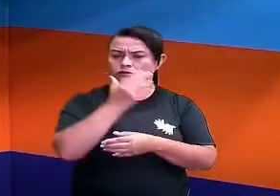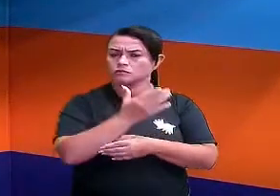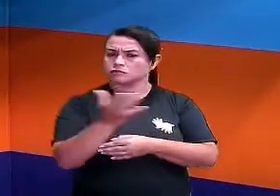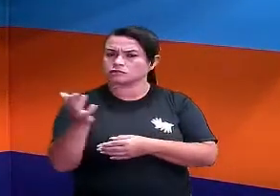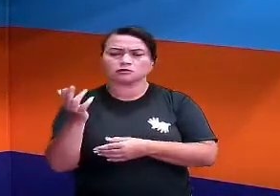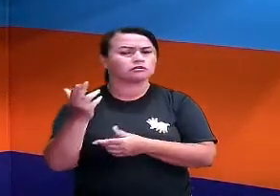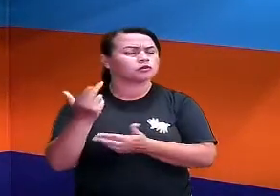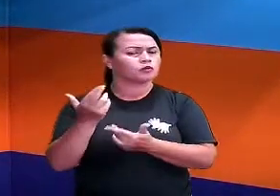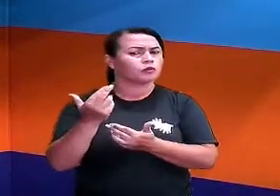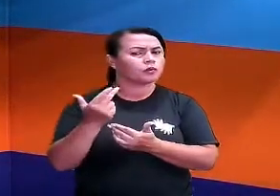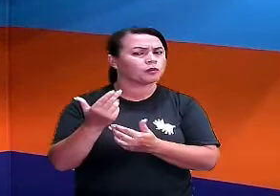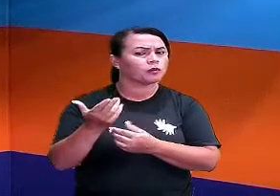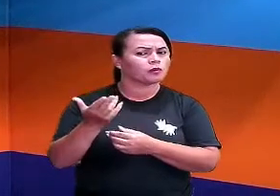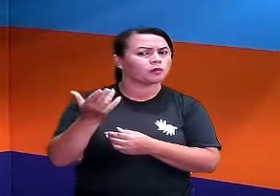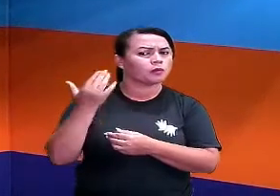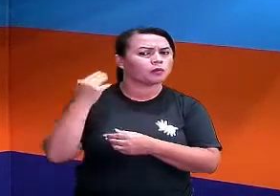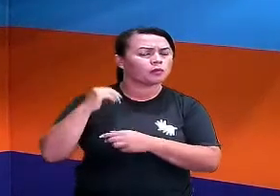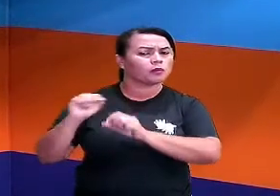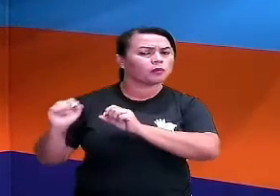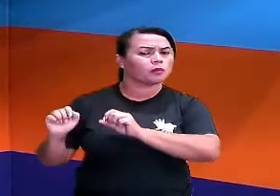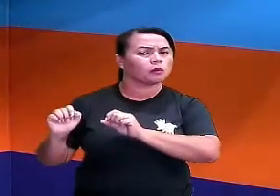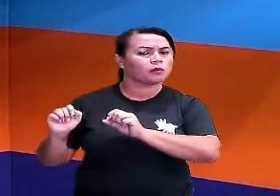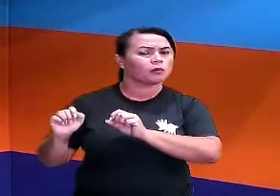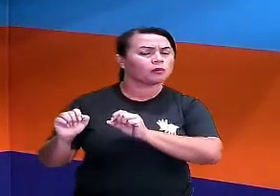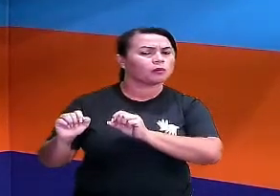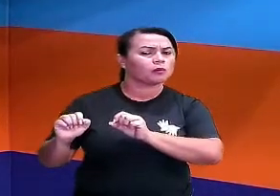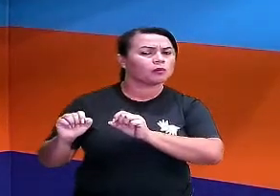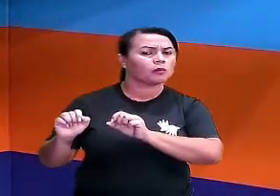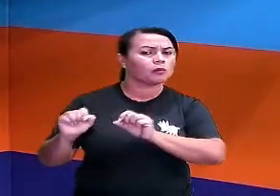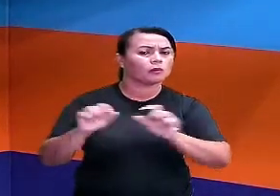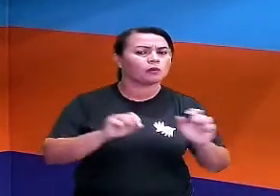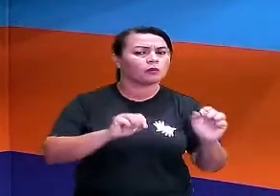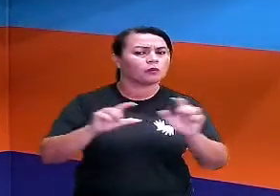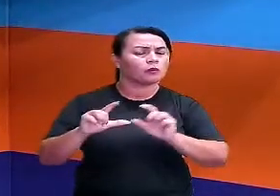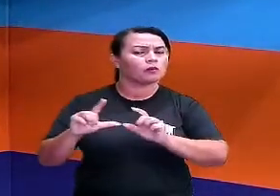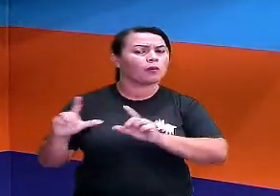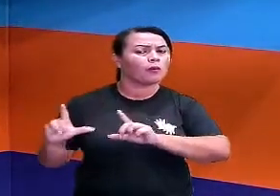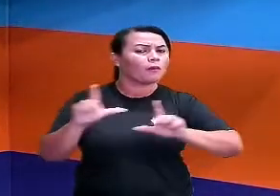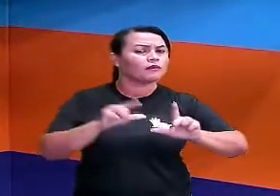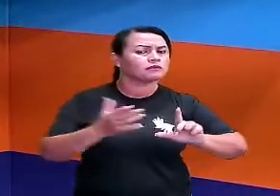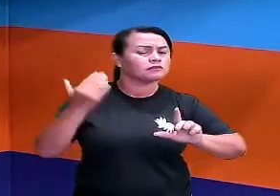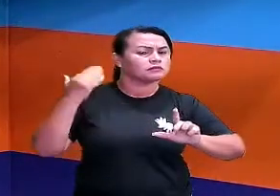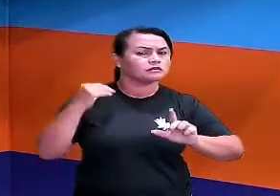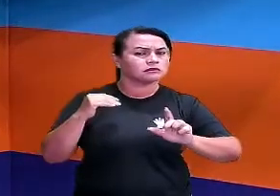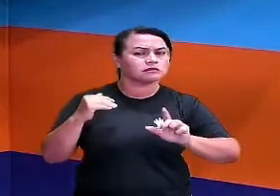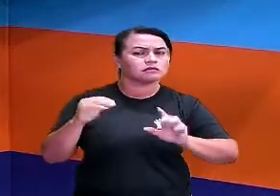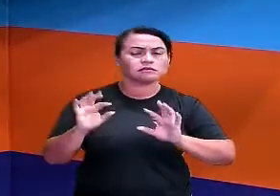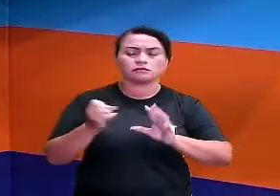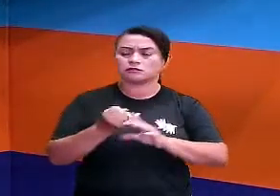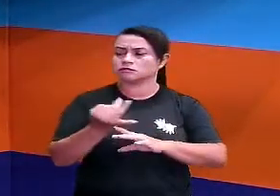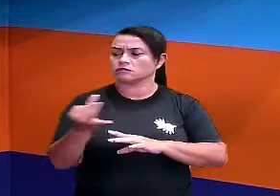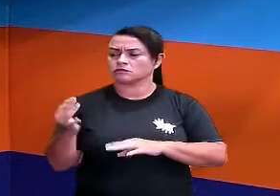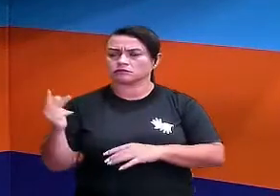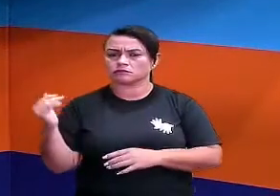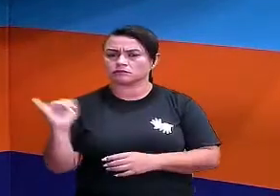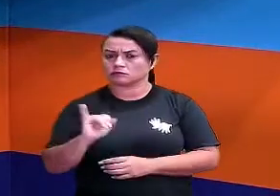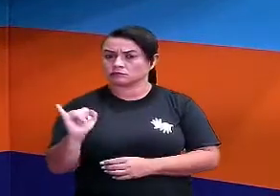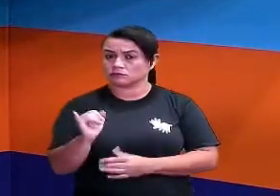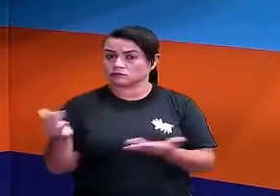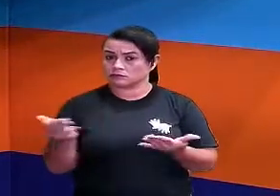lá na relação do elemento ímpar, né? Da quantidade de elementos ímpar. Então,